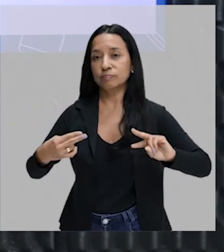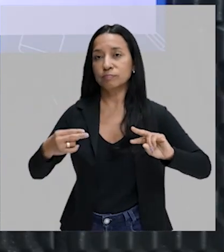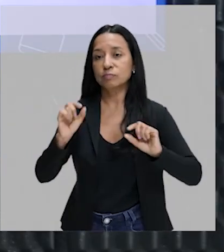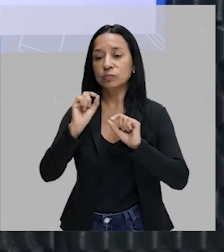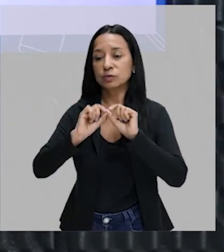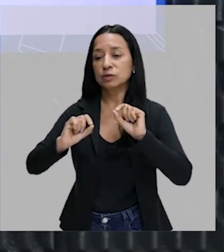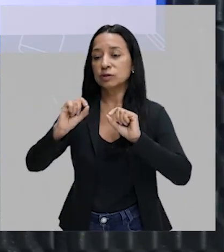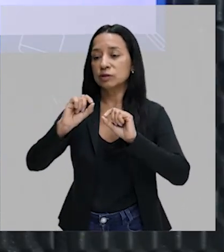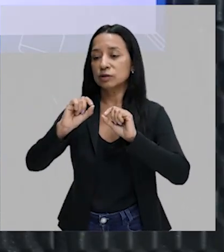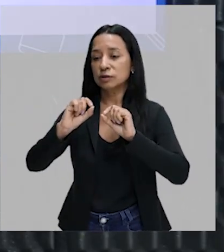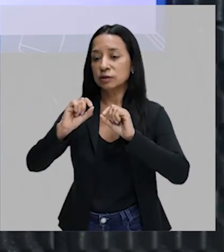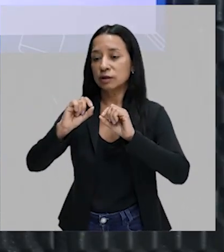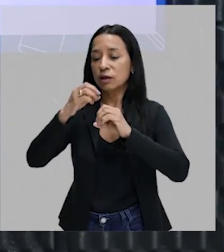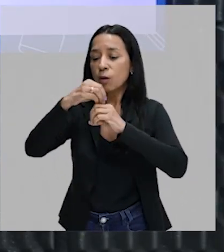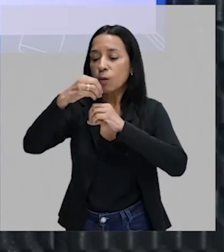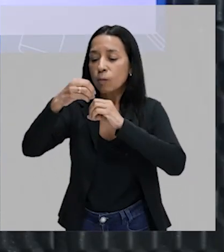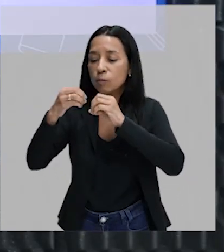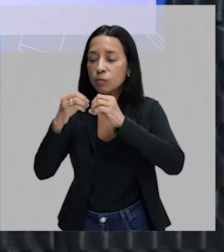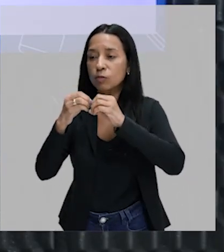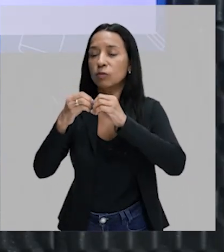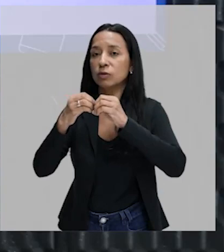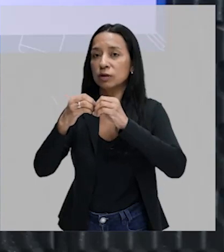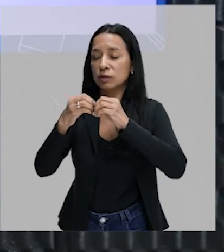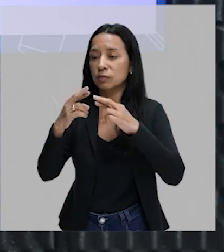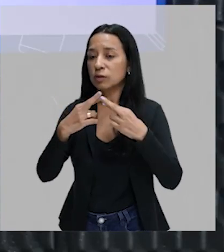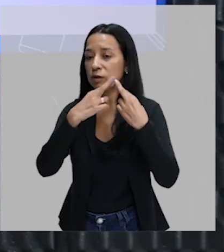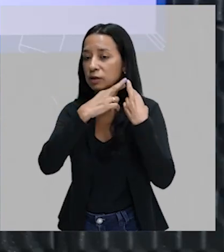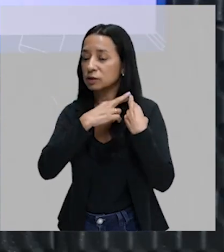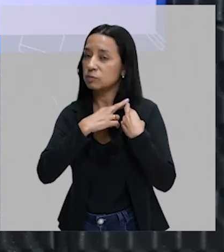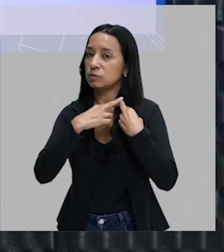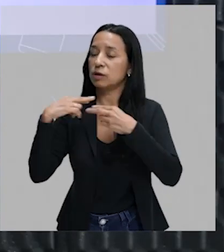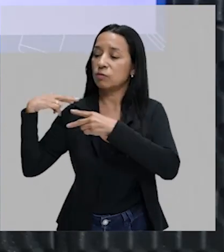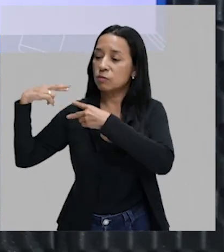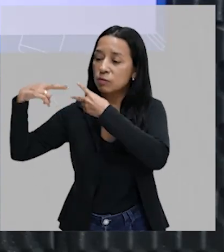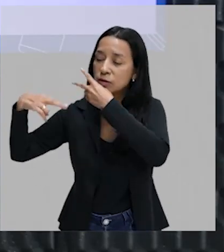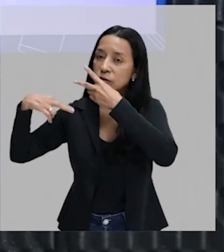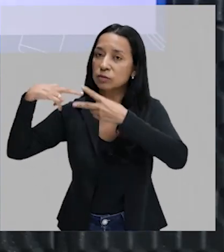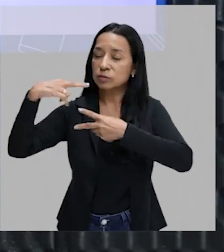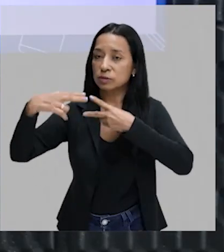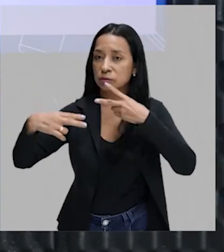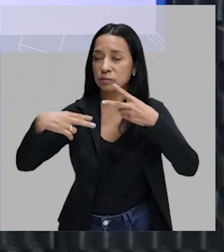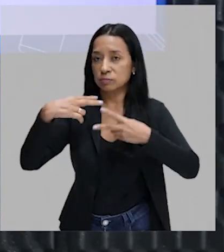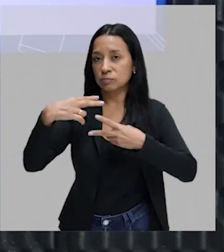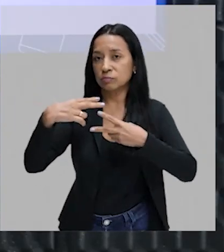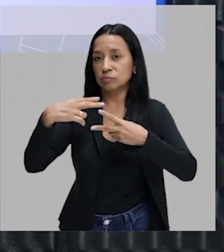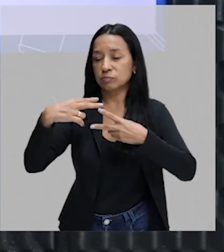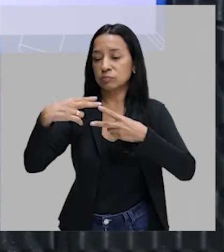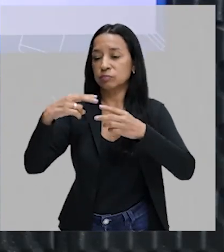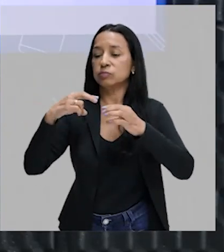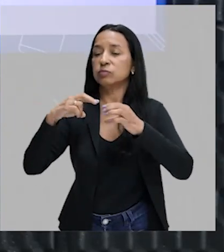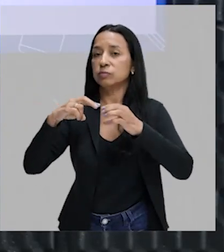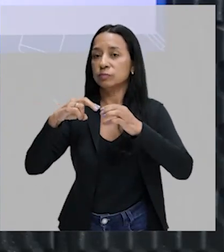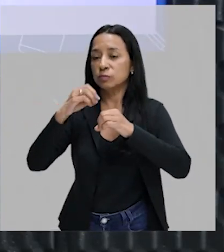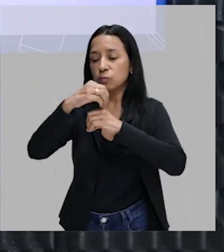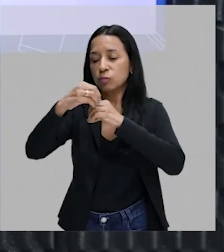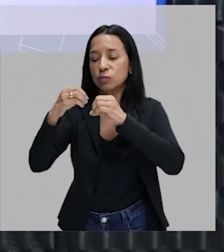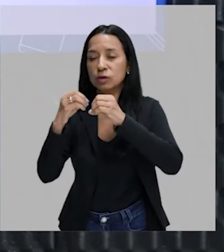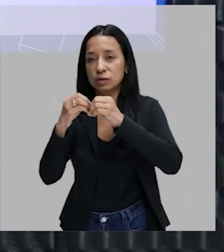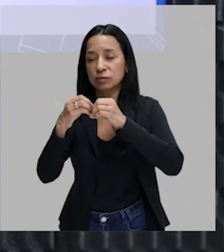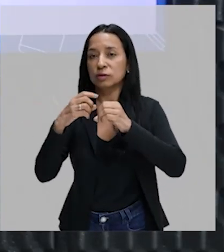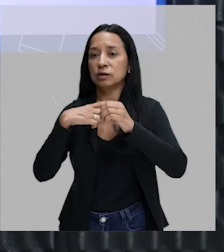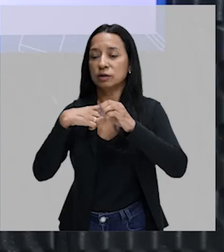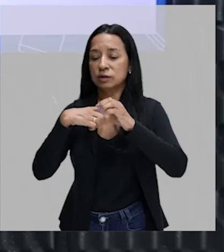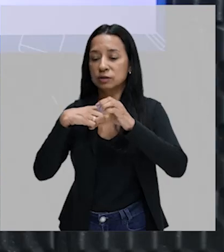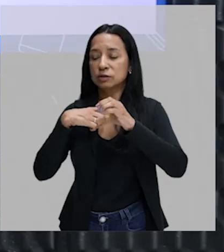Que é a molécula responsável pela hereditariedade, né? Que é a organela, as moléculas que têm